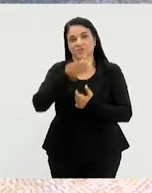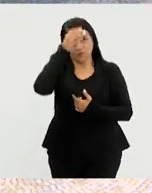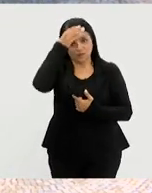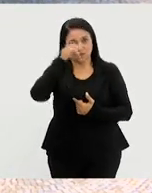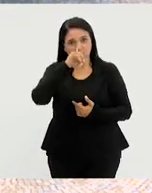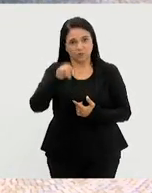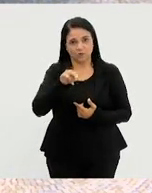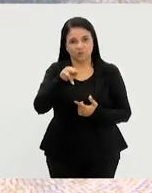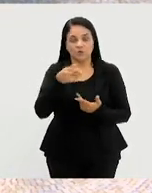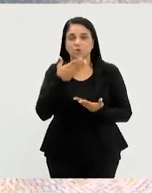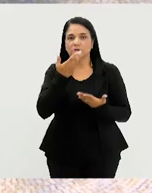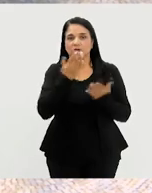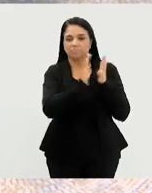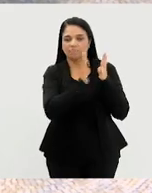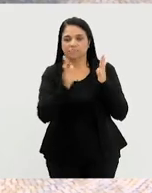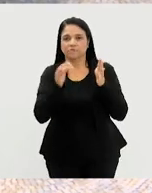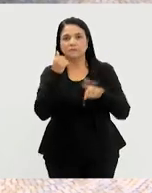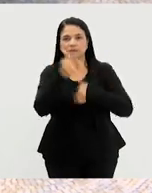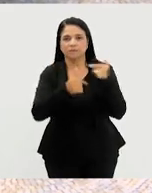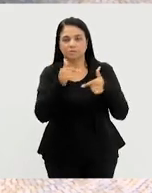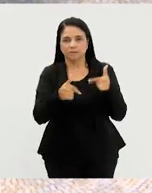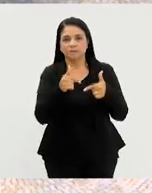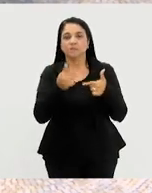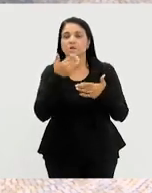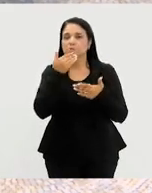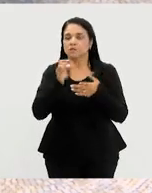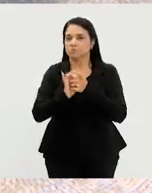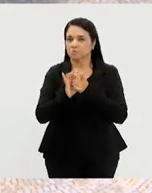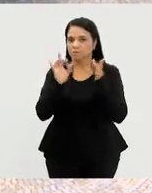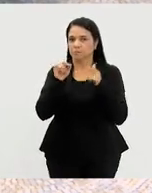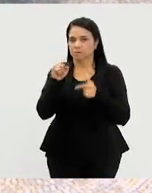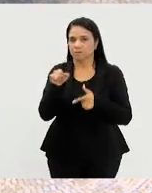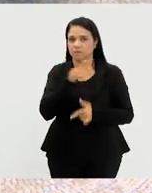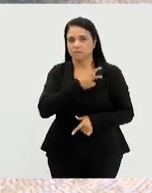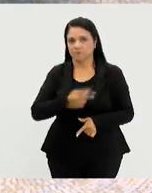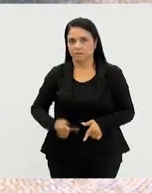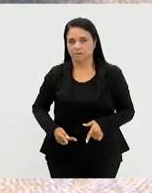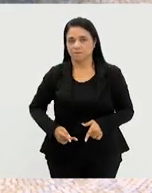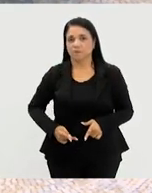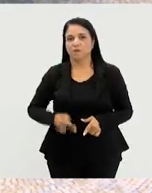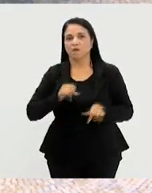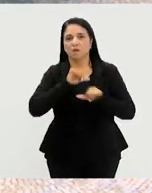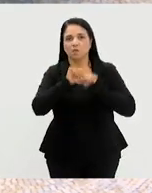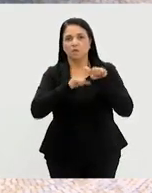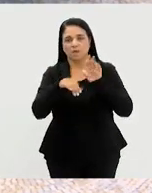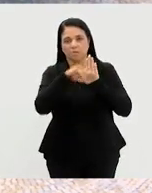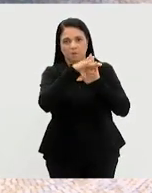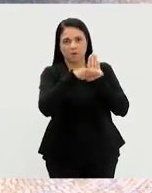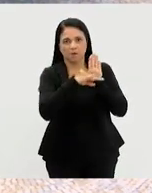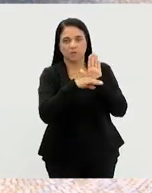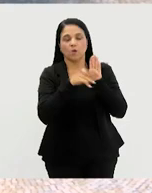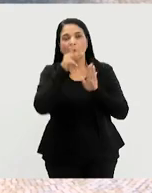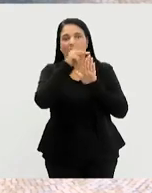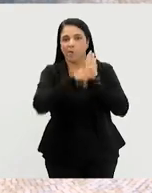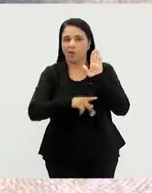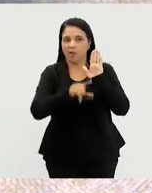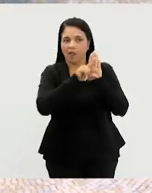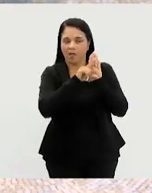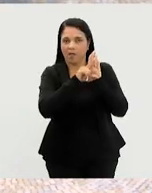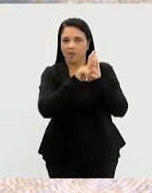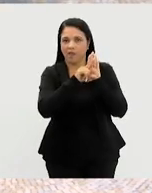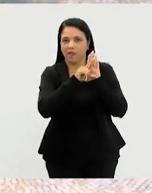trabalhos ordem piriz Voss excelência para eh alterar a pauta e colocar o projeto do